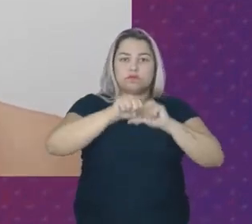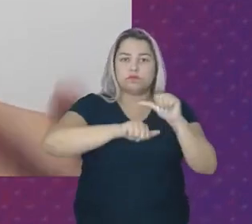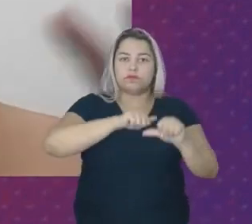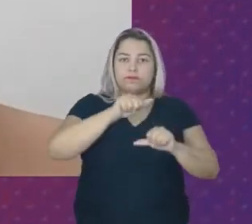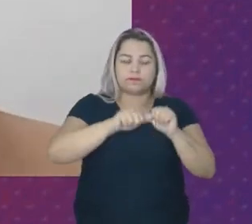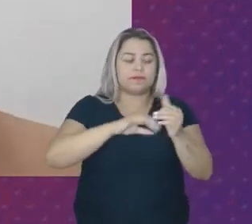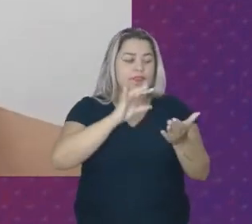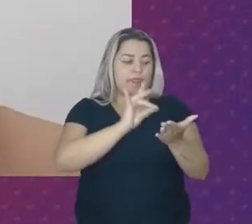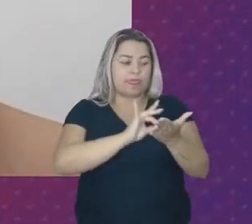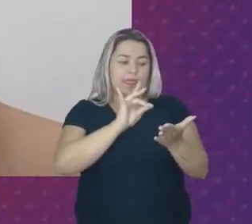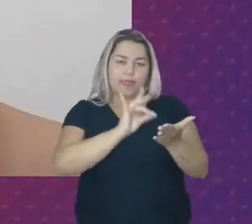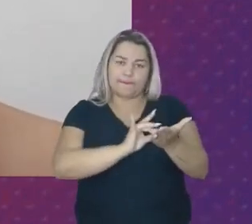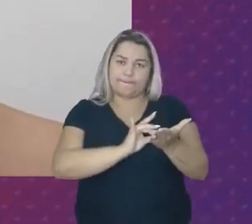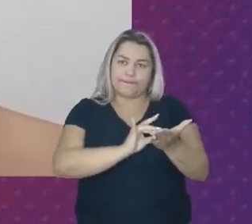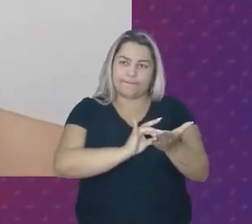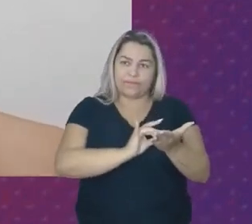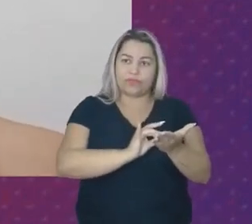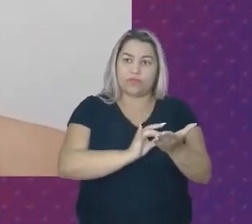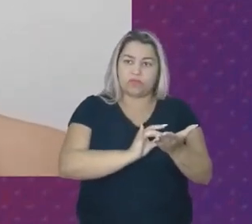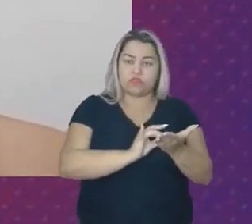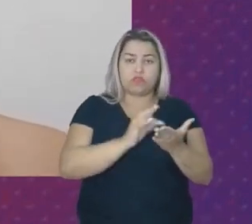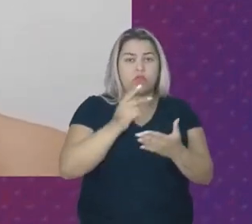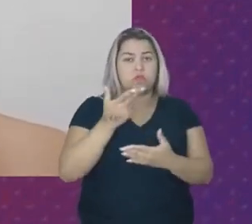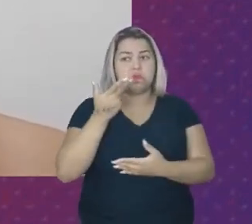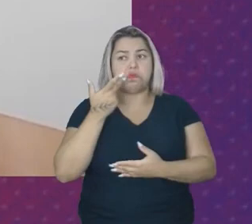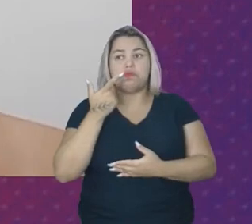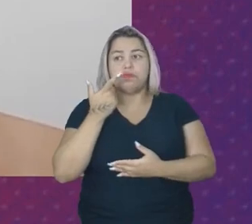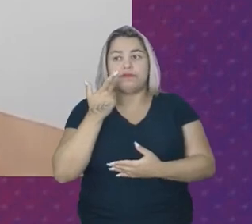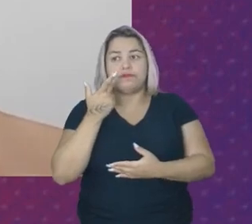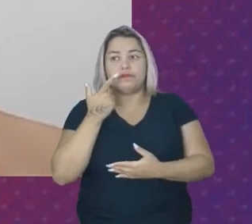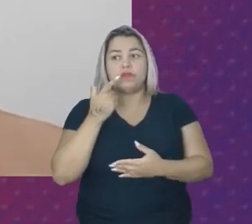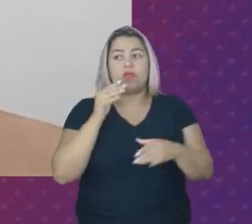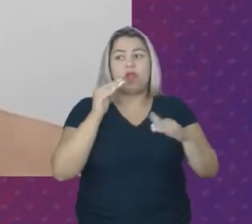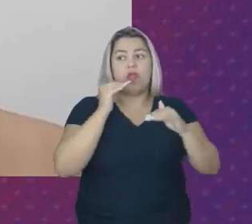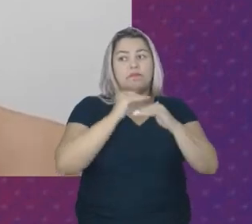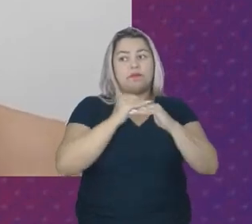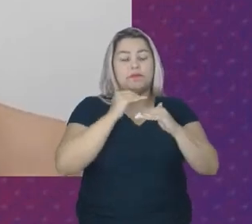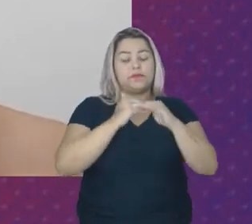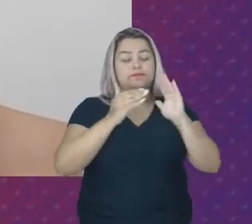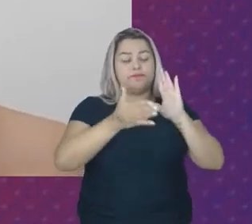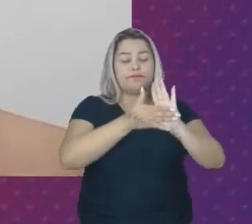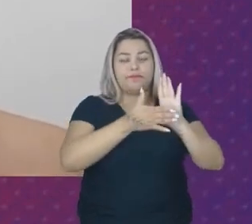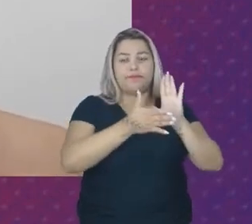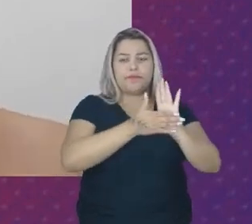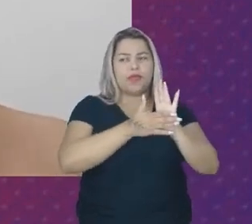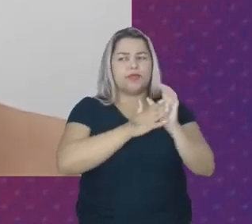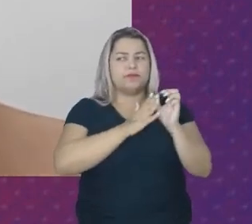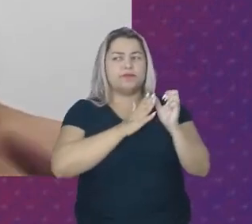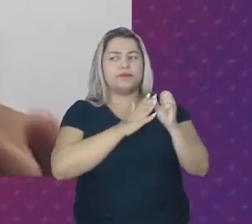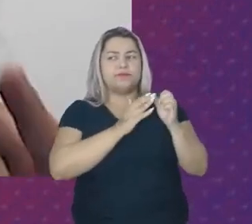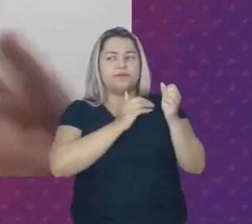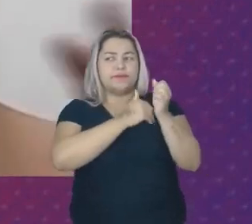da realidade, do senso comum. Ela pode contar com uma proposta mais